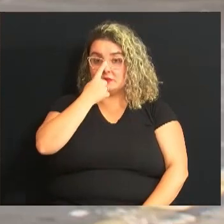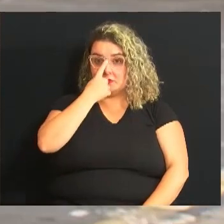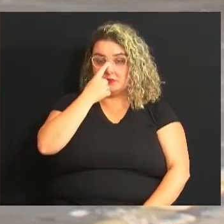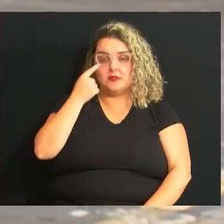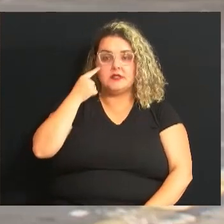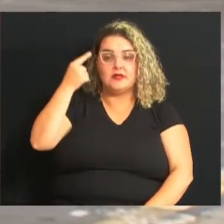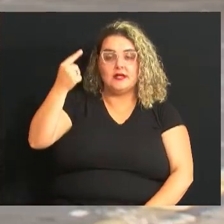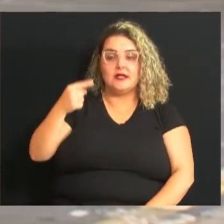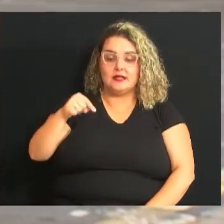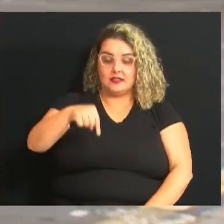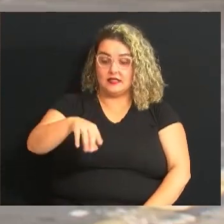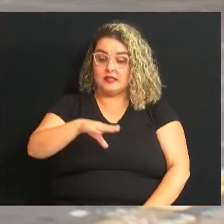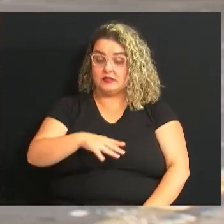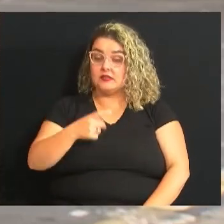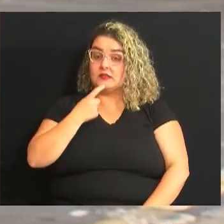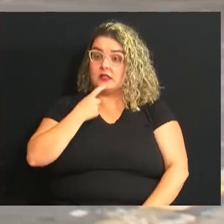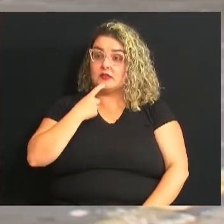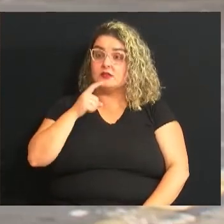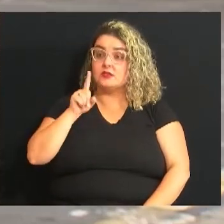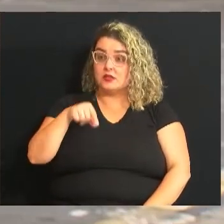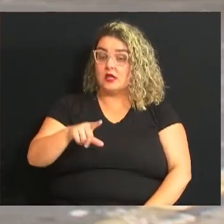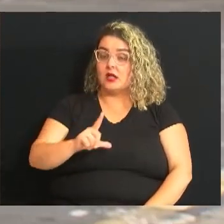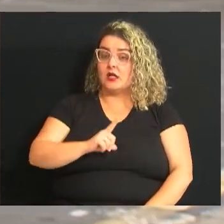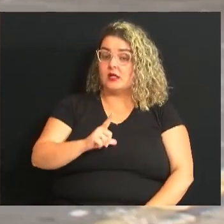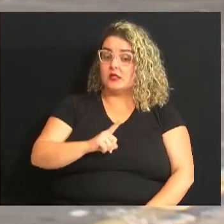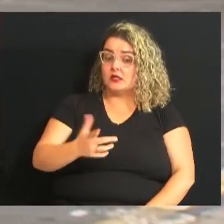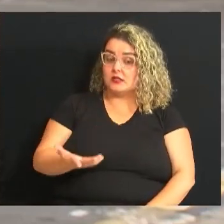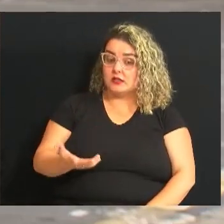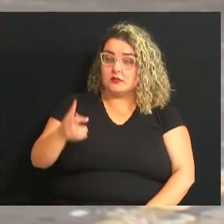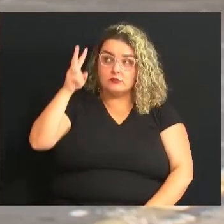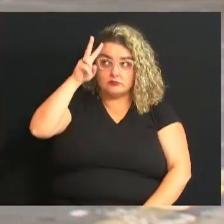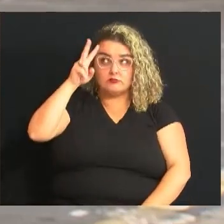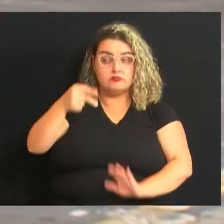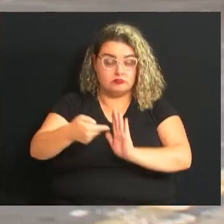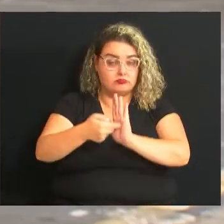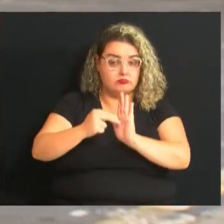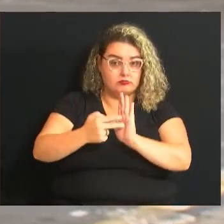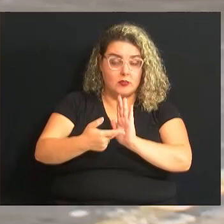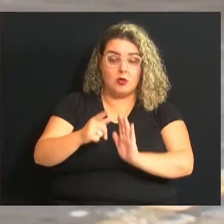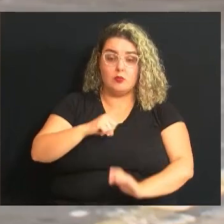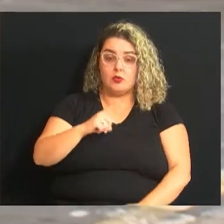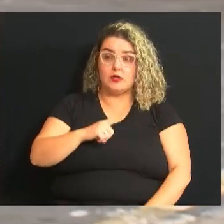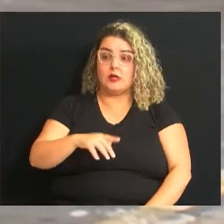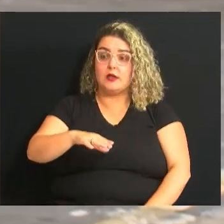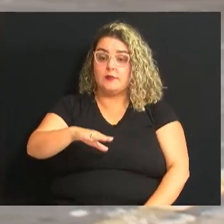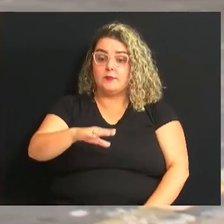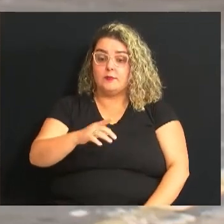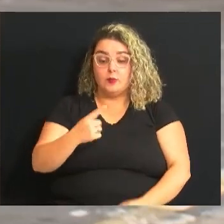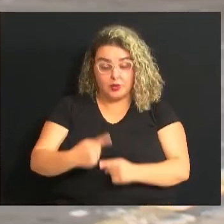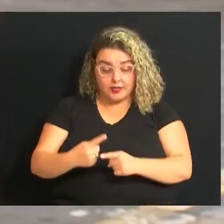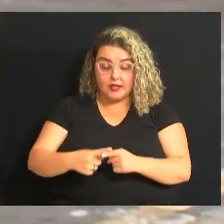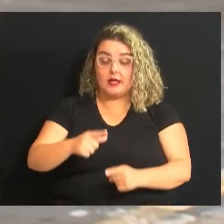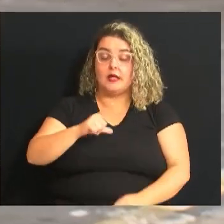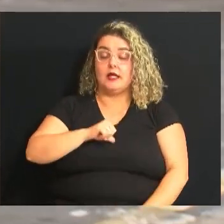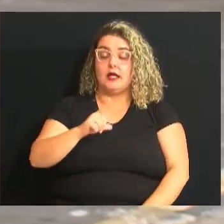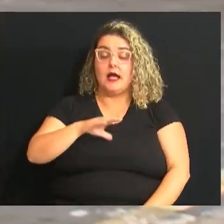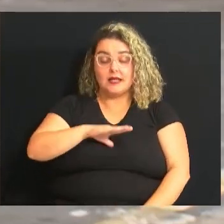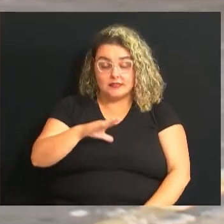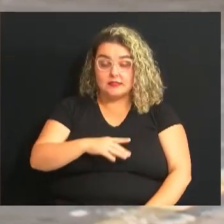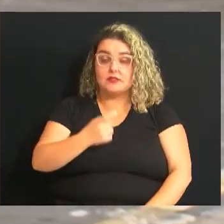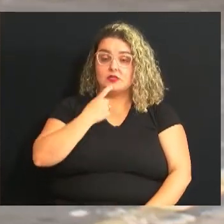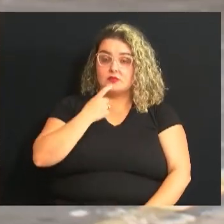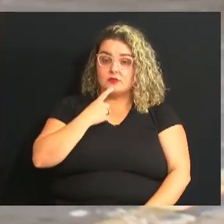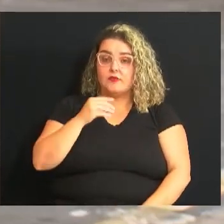Campinas. E a ideia de Campinas, ela também tem um sentido histórico, porque como Campinas foi a última cidade